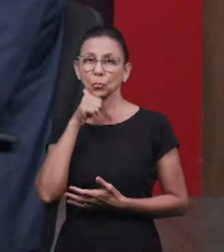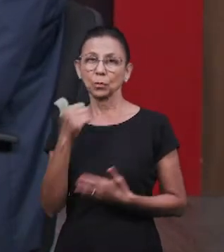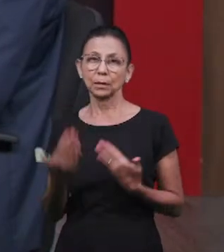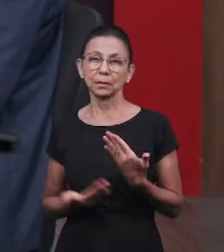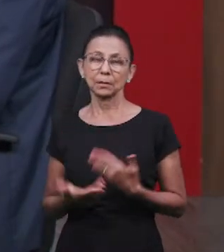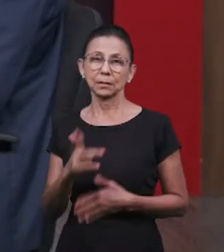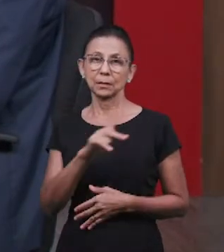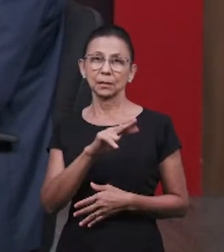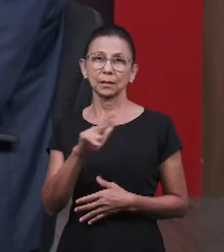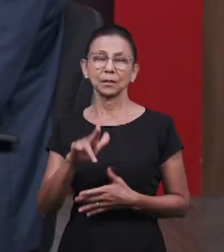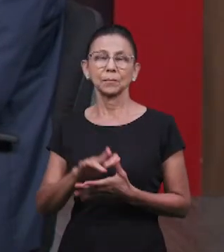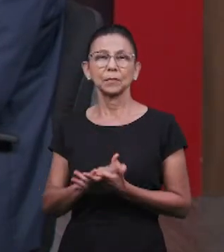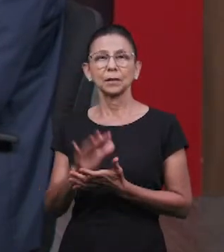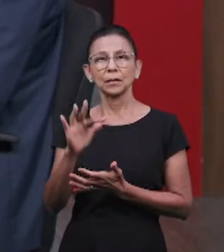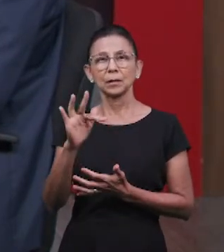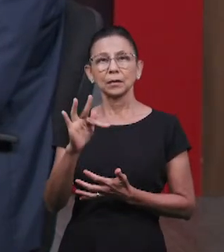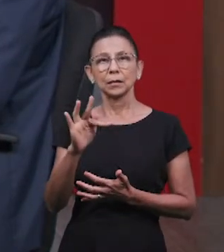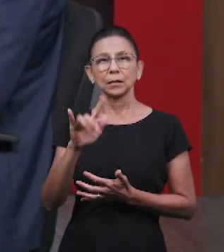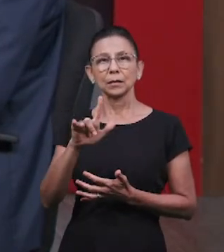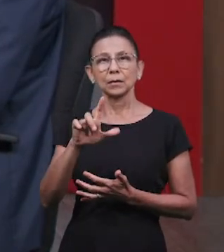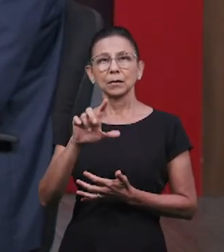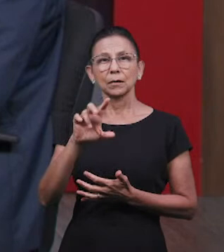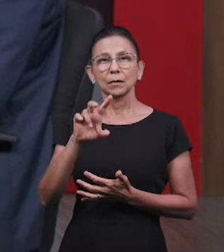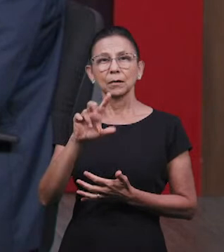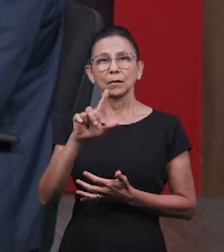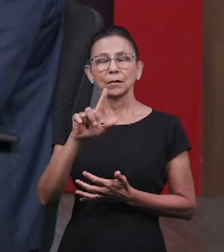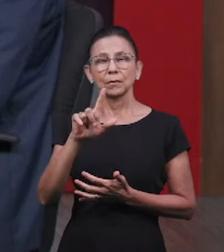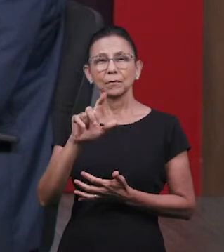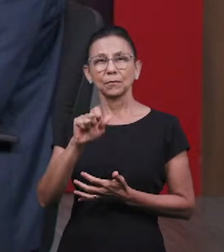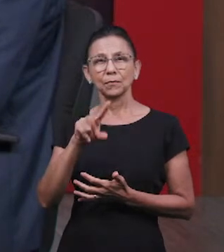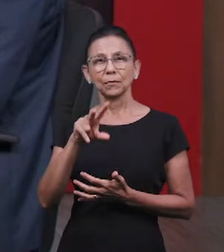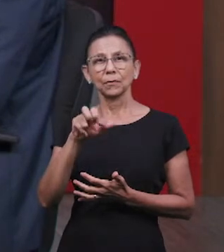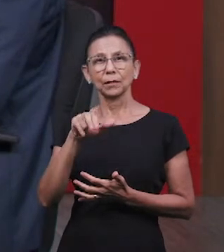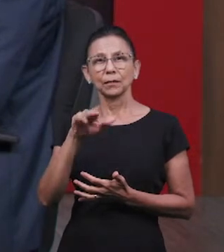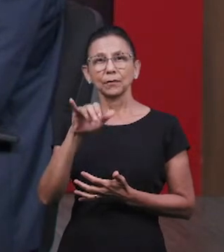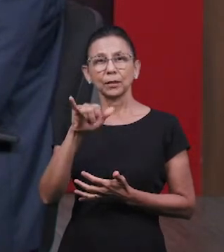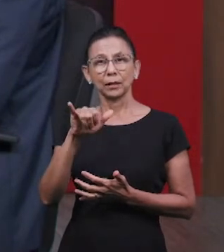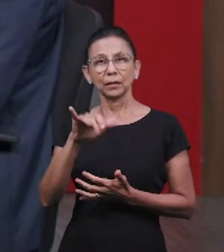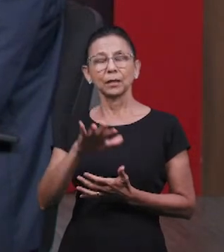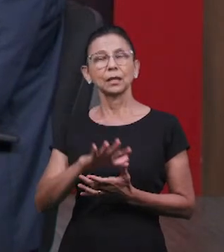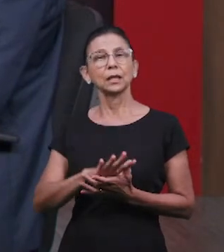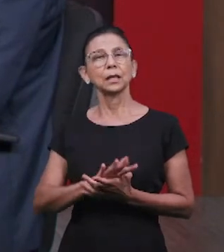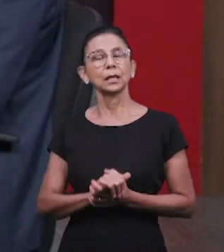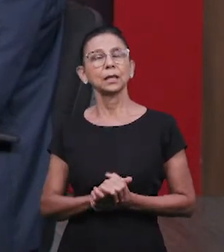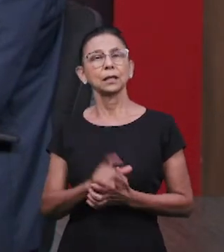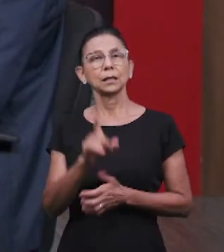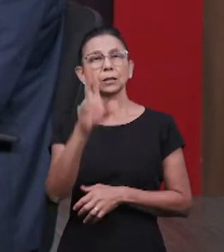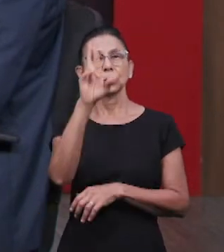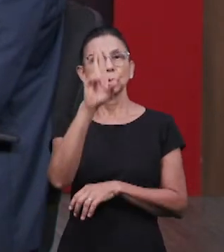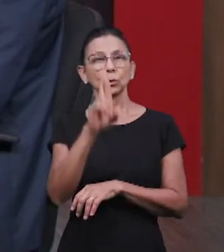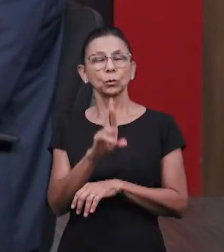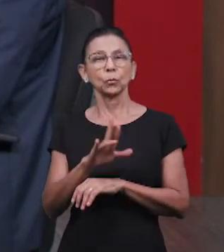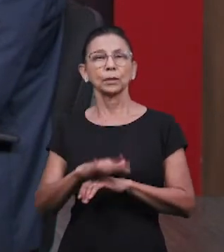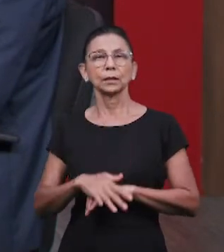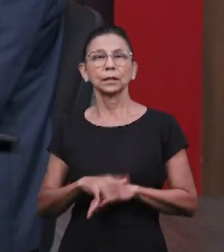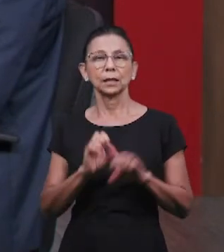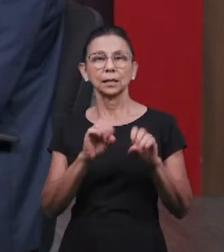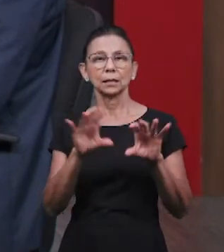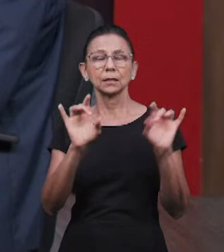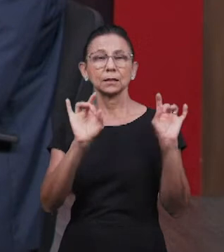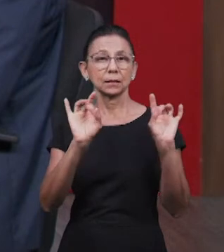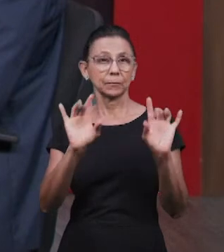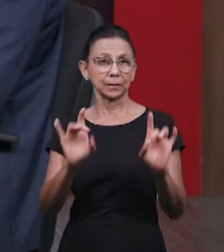conosco. A irmã Flaviane Salles, que é professora, doutoranda em educação